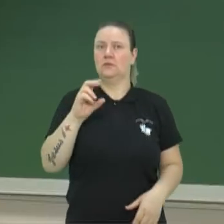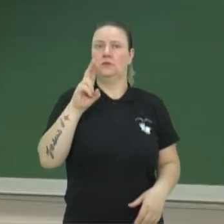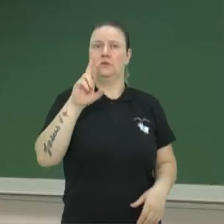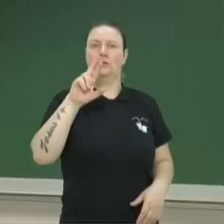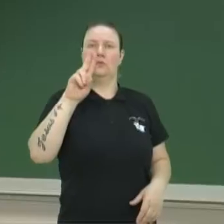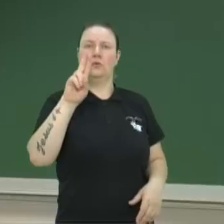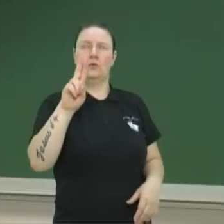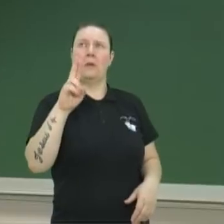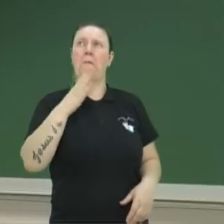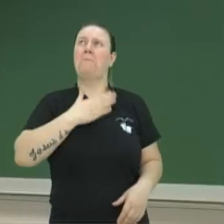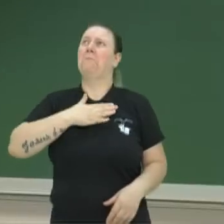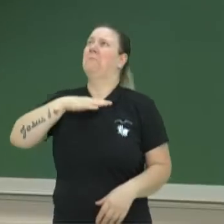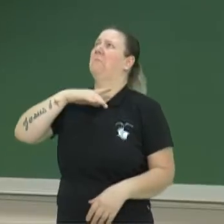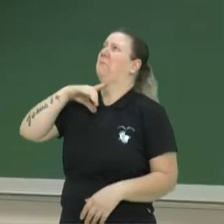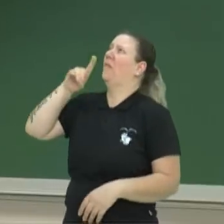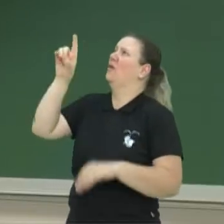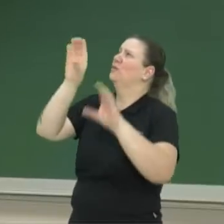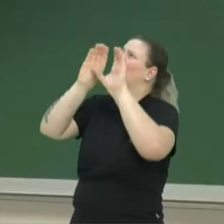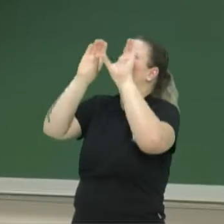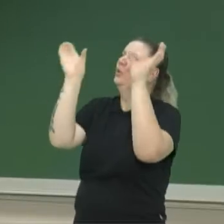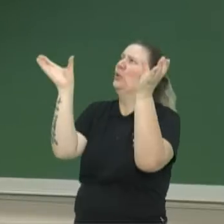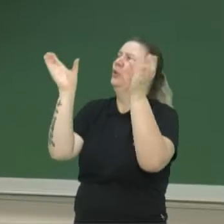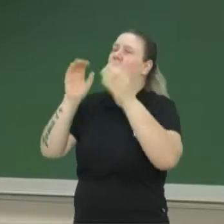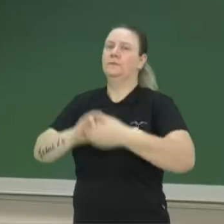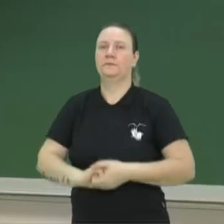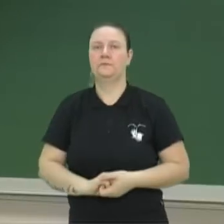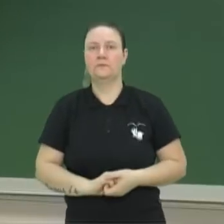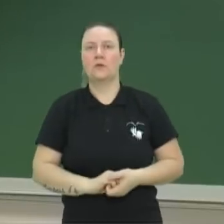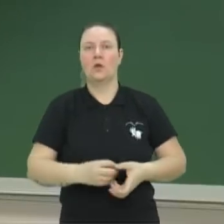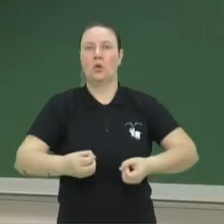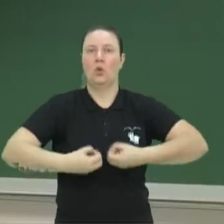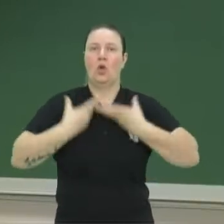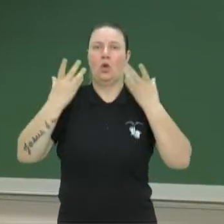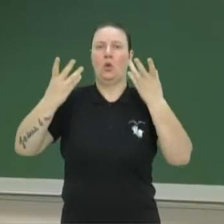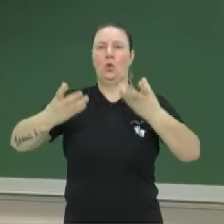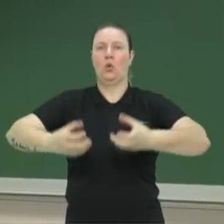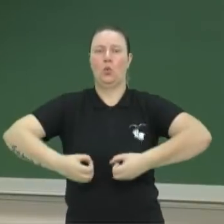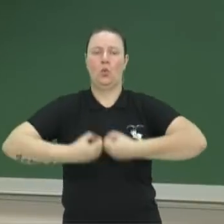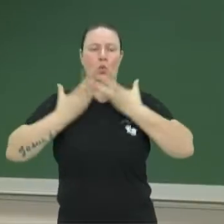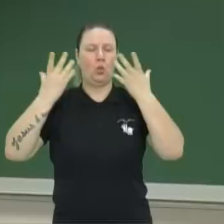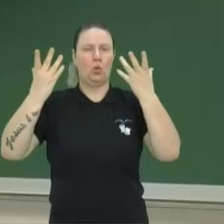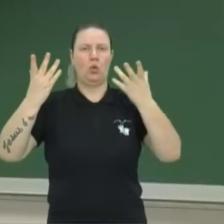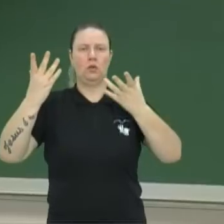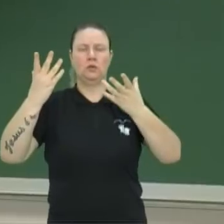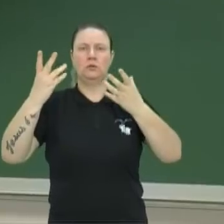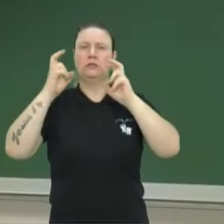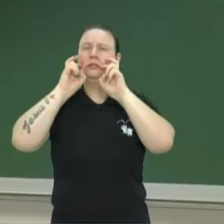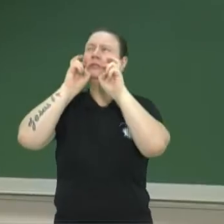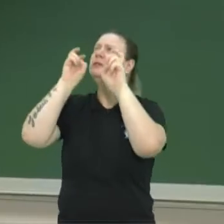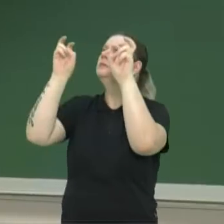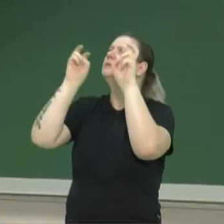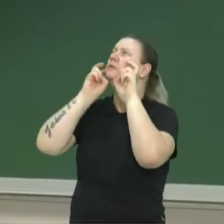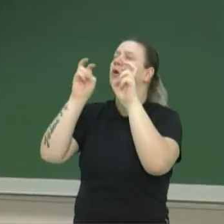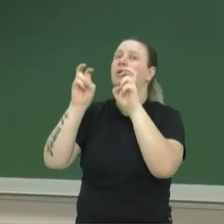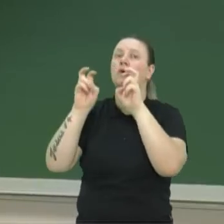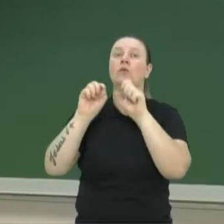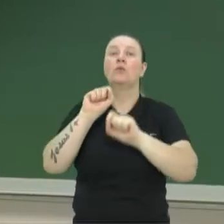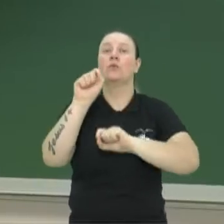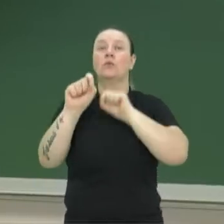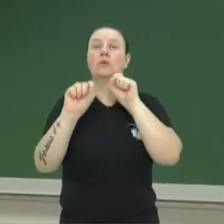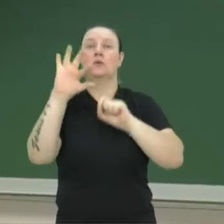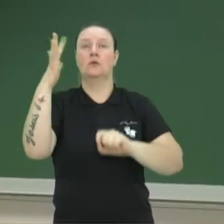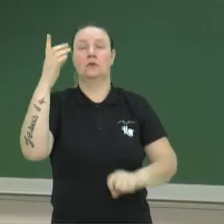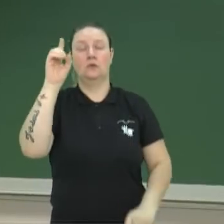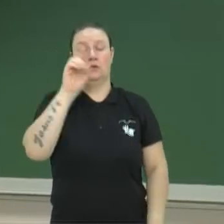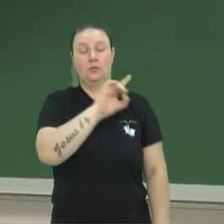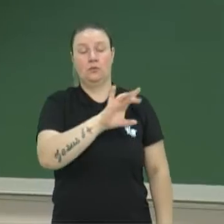meu Deus, né? Algumas expressões assim que a gente invoca, né? Alguma coisa, alguma situação no nosso dia a dia.